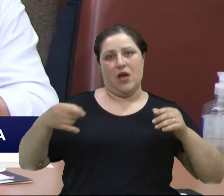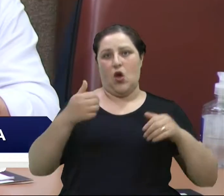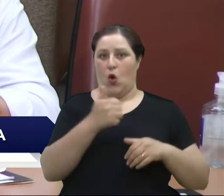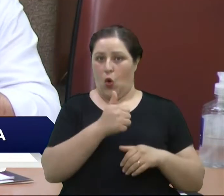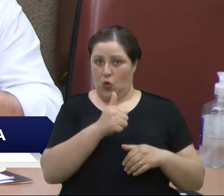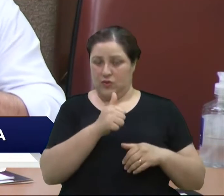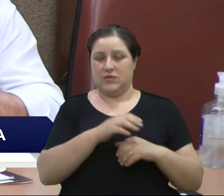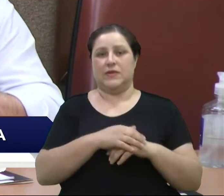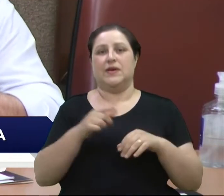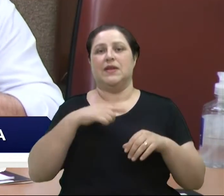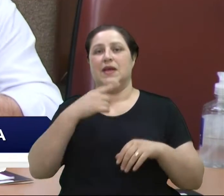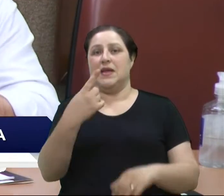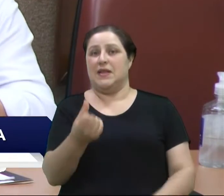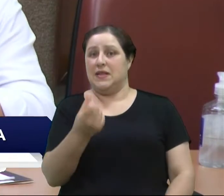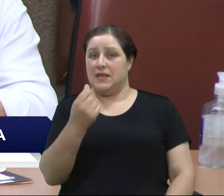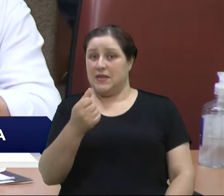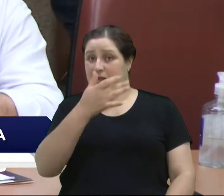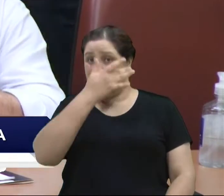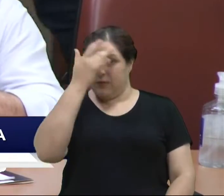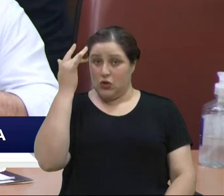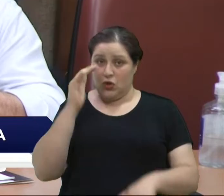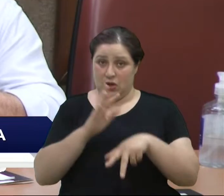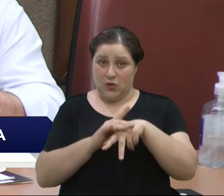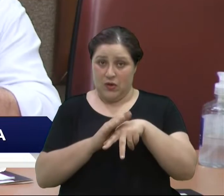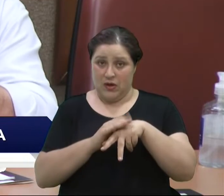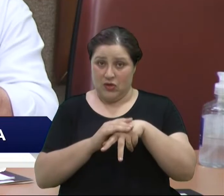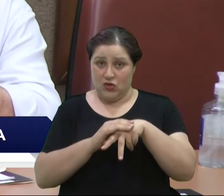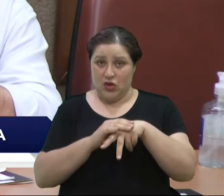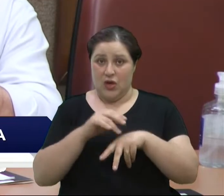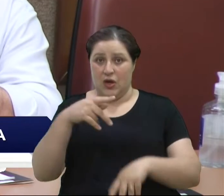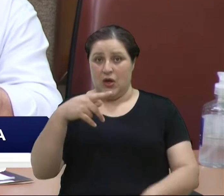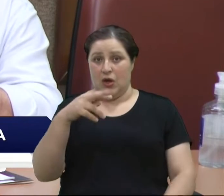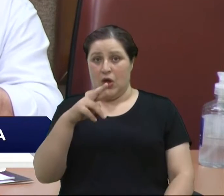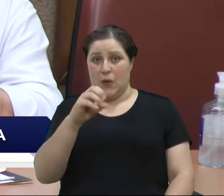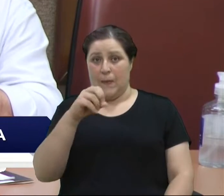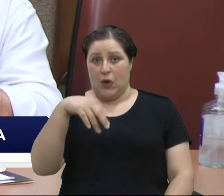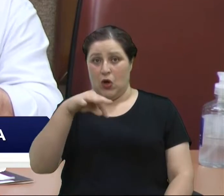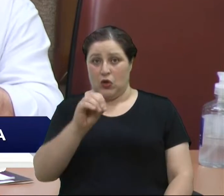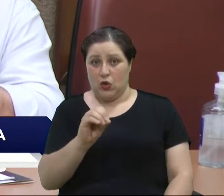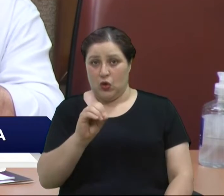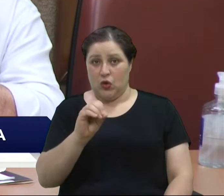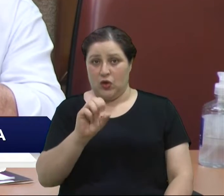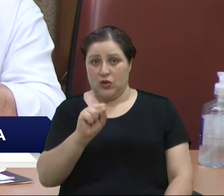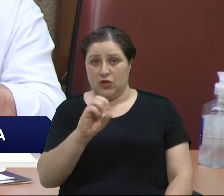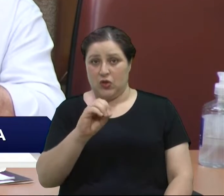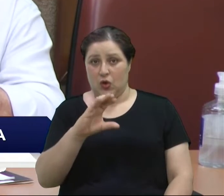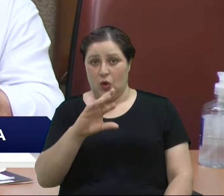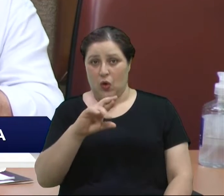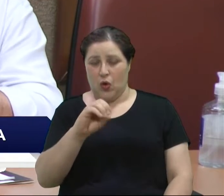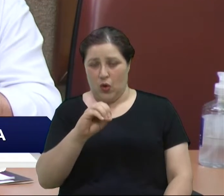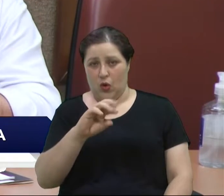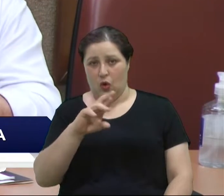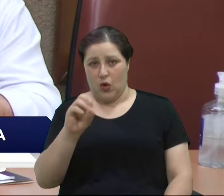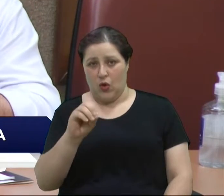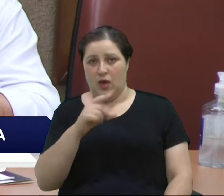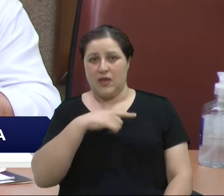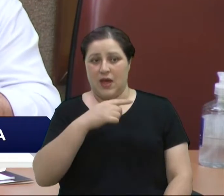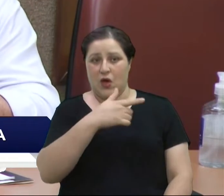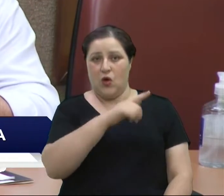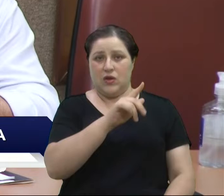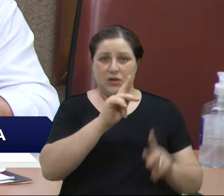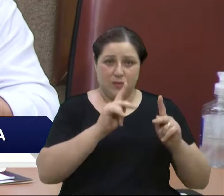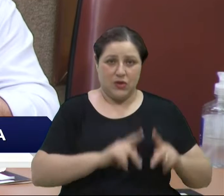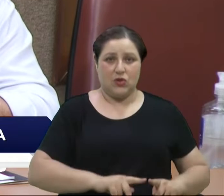pronto-socorro. E temos informação, Margaret, que tem 22 pacientes aguardando leitos da central